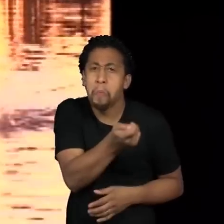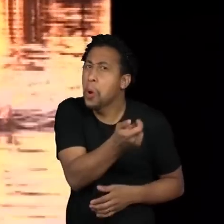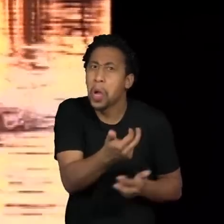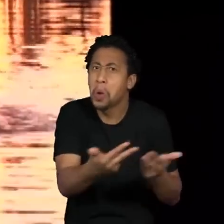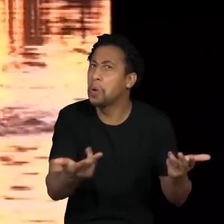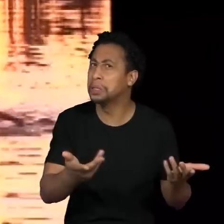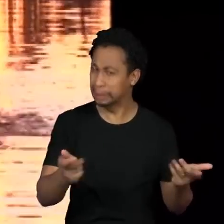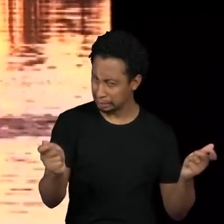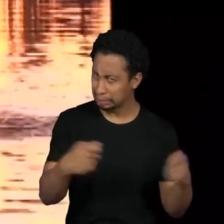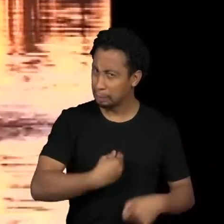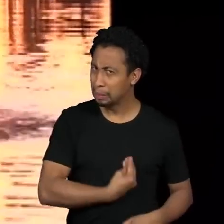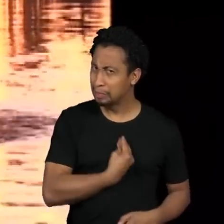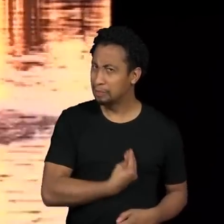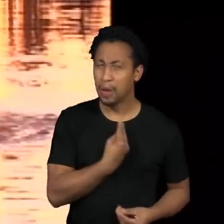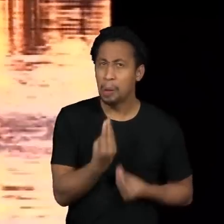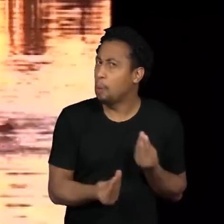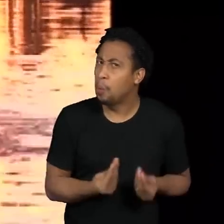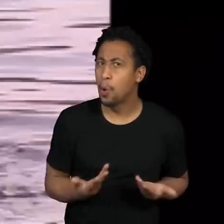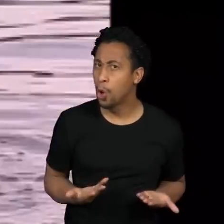pode viver